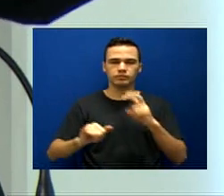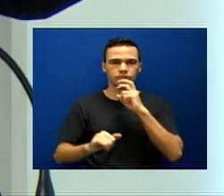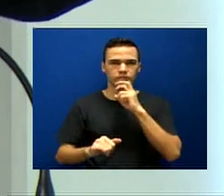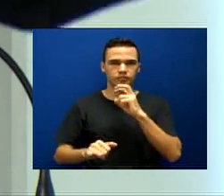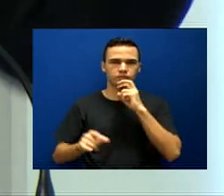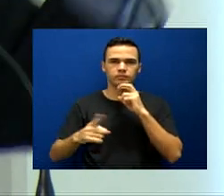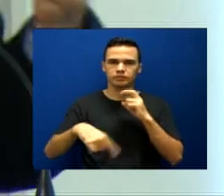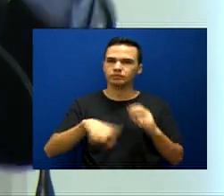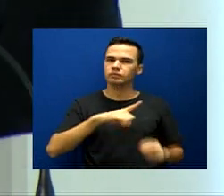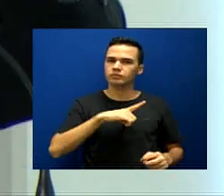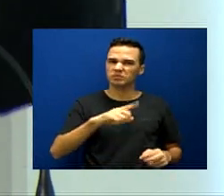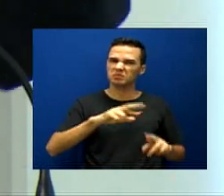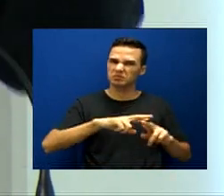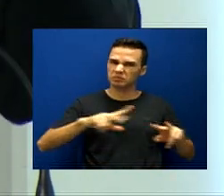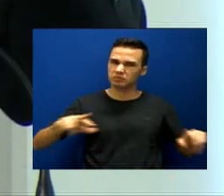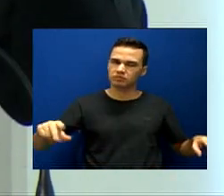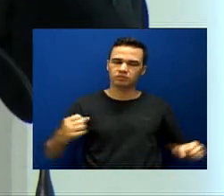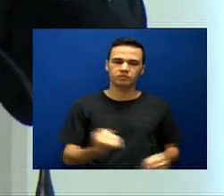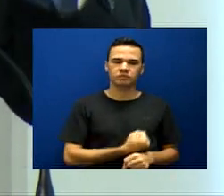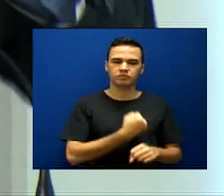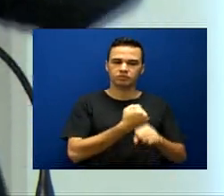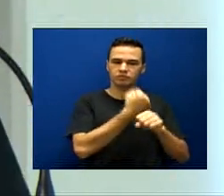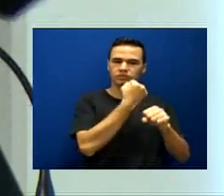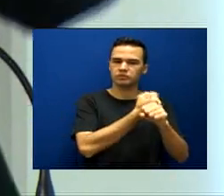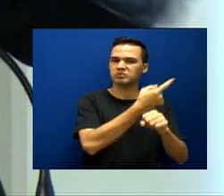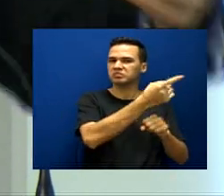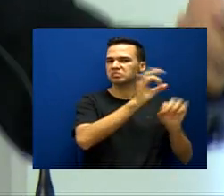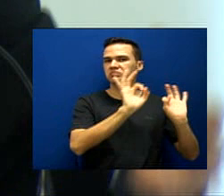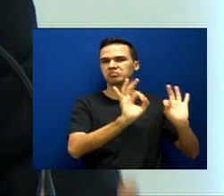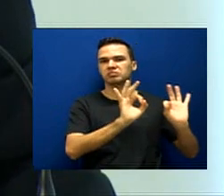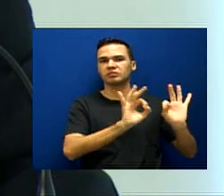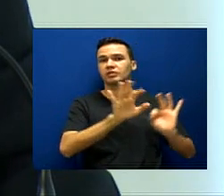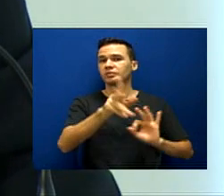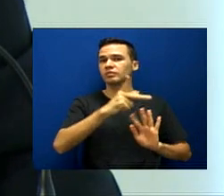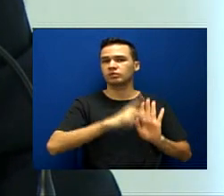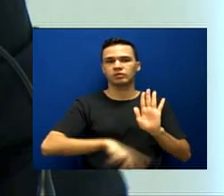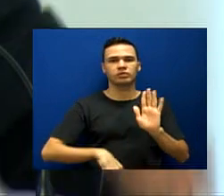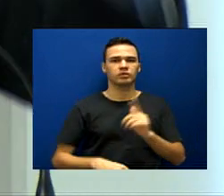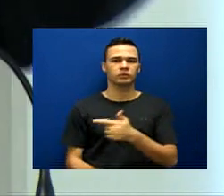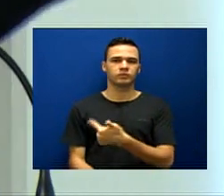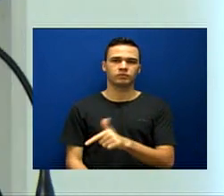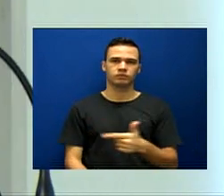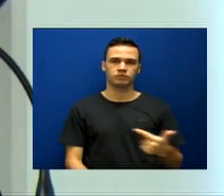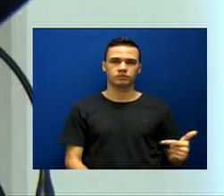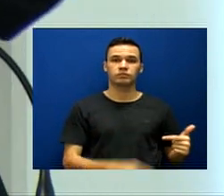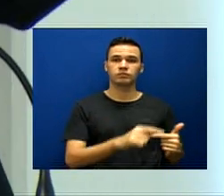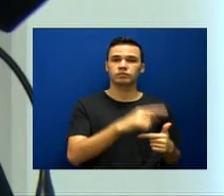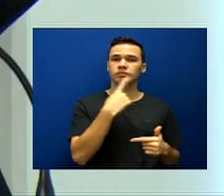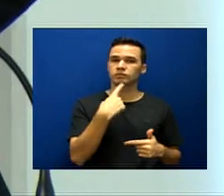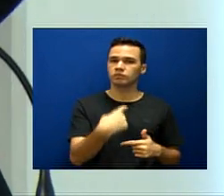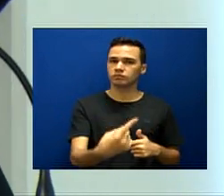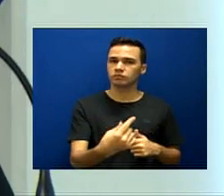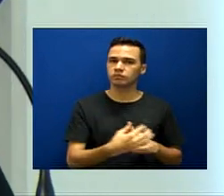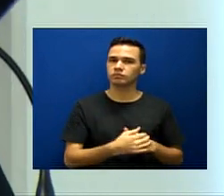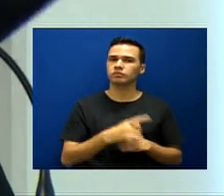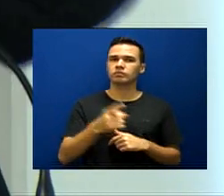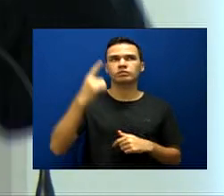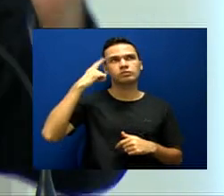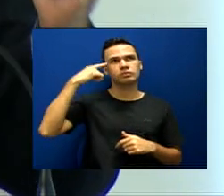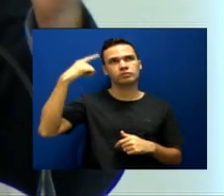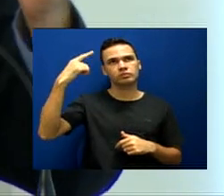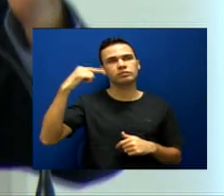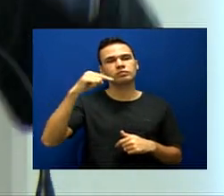temos obras importantes e algumas emblemáticas, e não temos projetos. E ele destacava muito e eu enfatizava